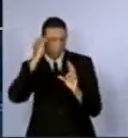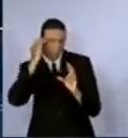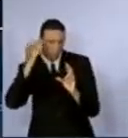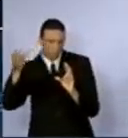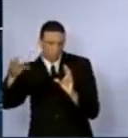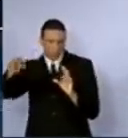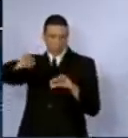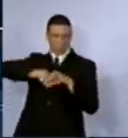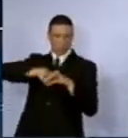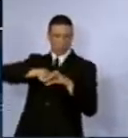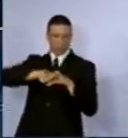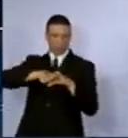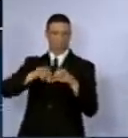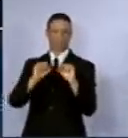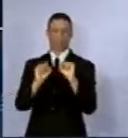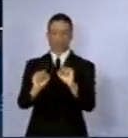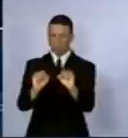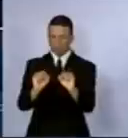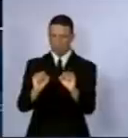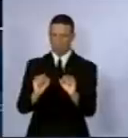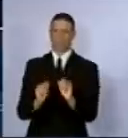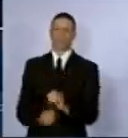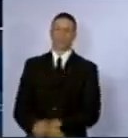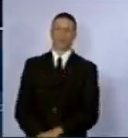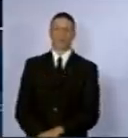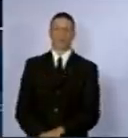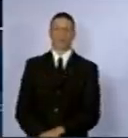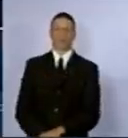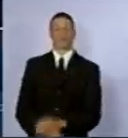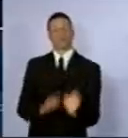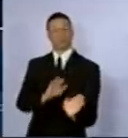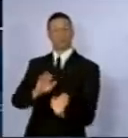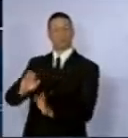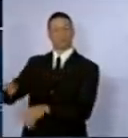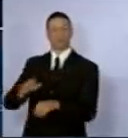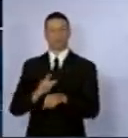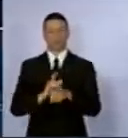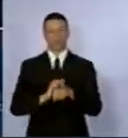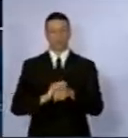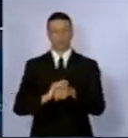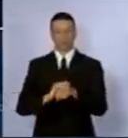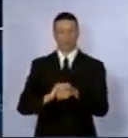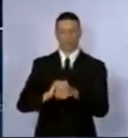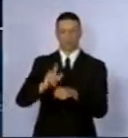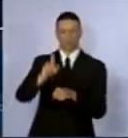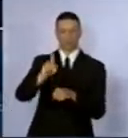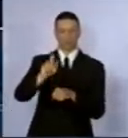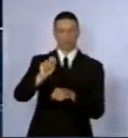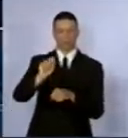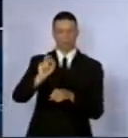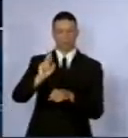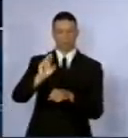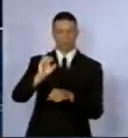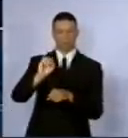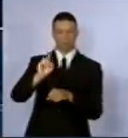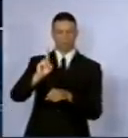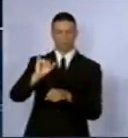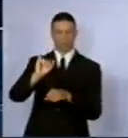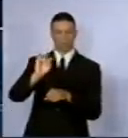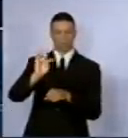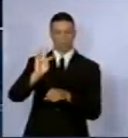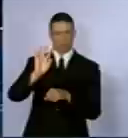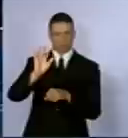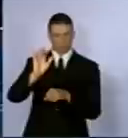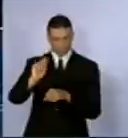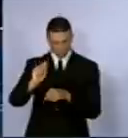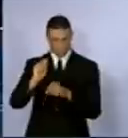Bom, então, que nós temos aqui a glândula parótida, e aqui nós temos aqui